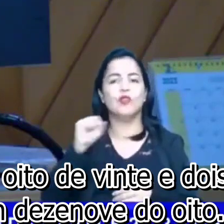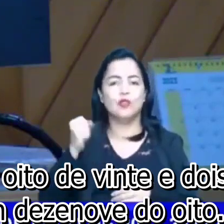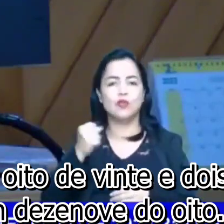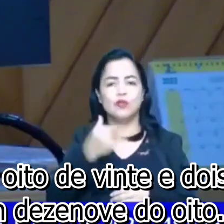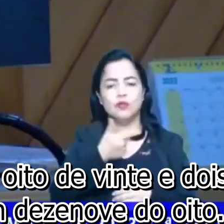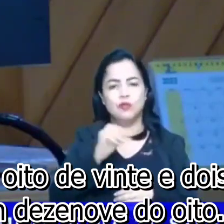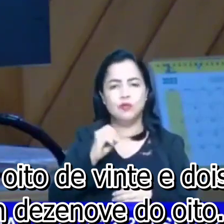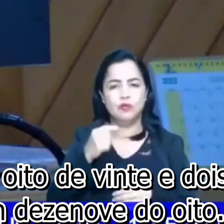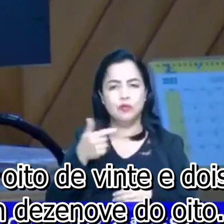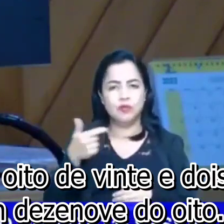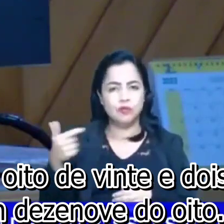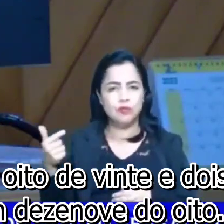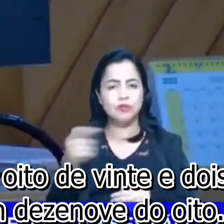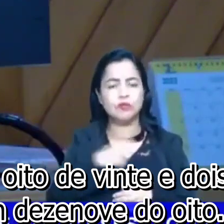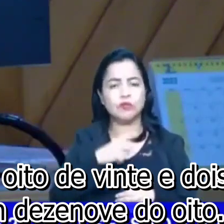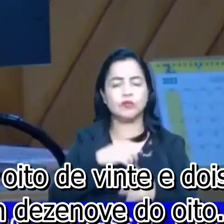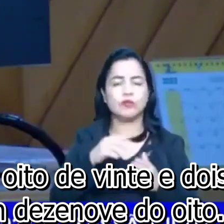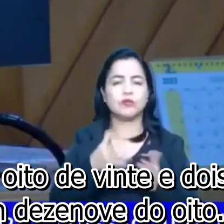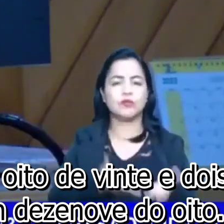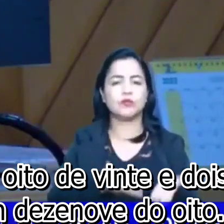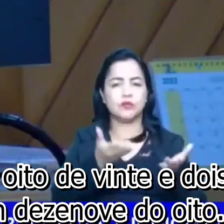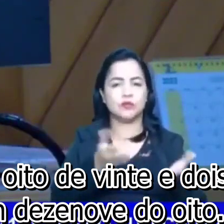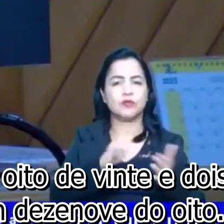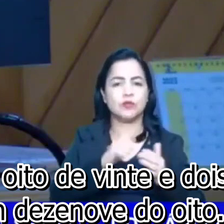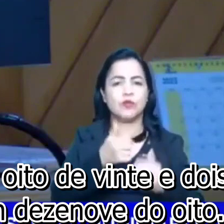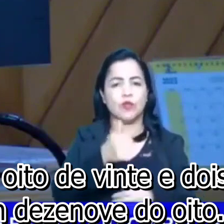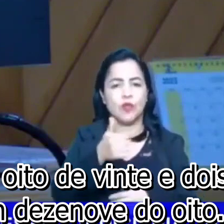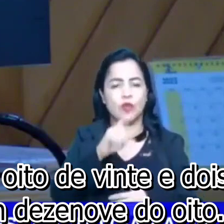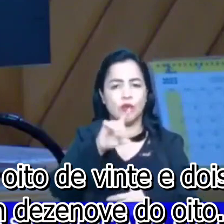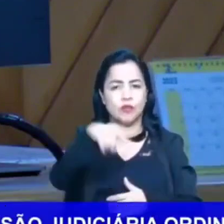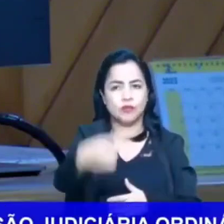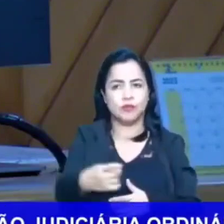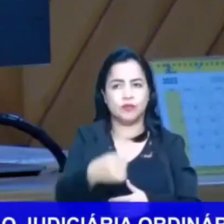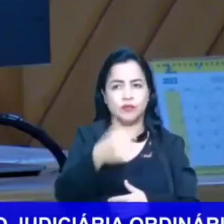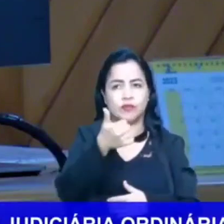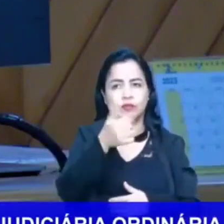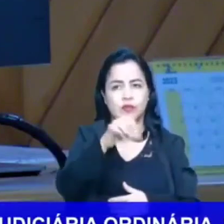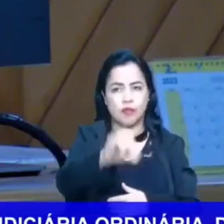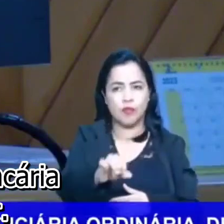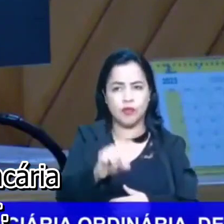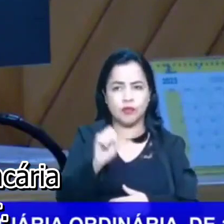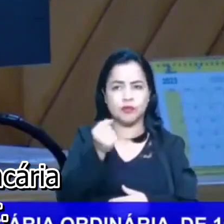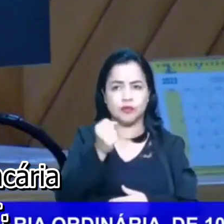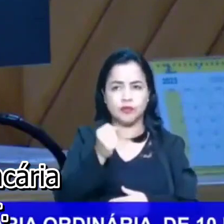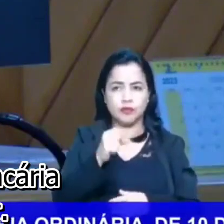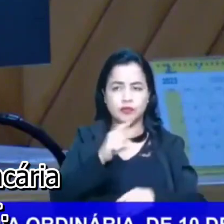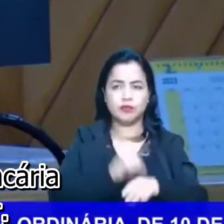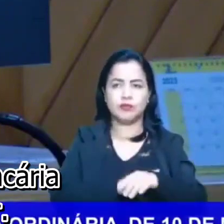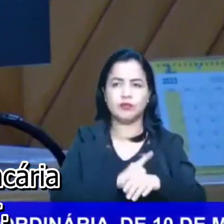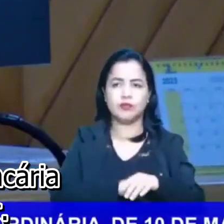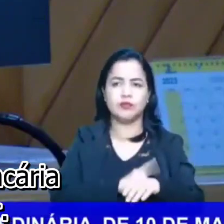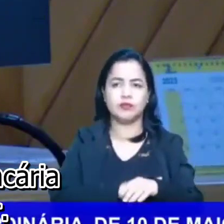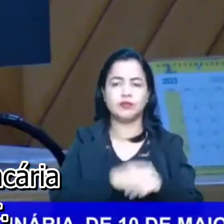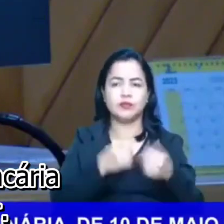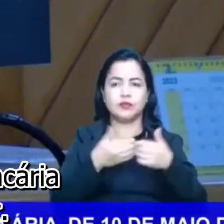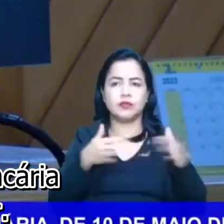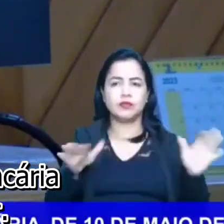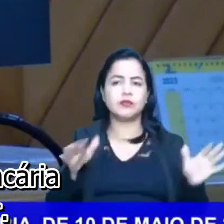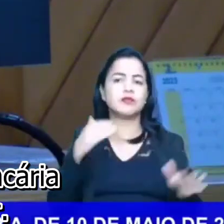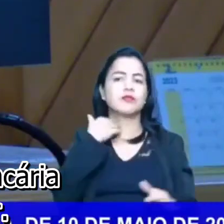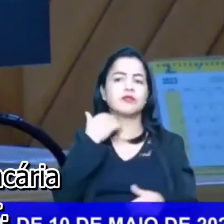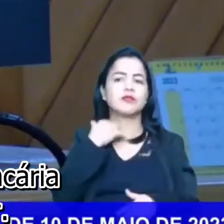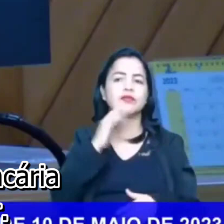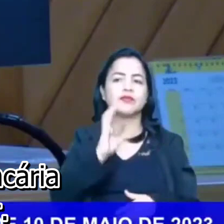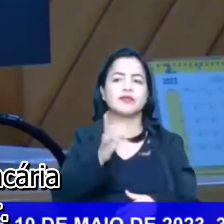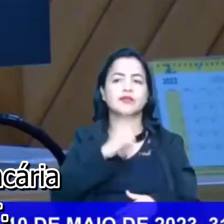8/8/22 e apresentou o pedido de renúncia 11 dias depois, em 19/8, momento em que a abertura da conta bancária já